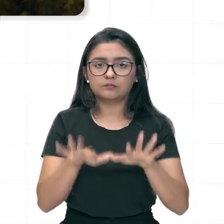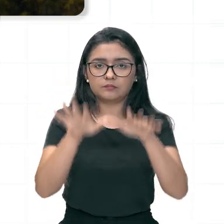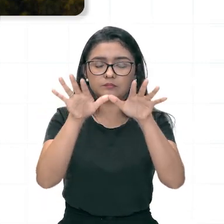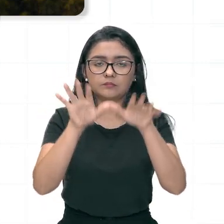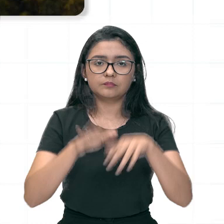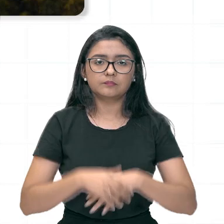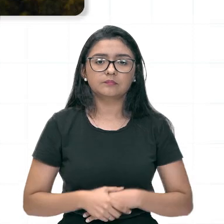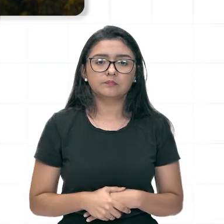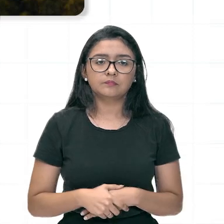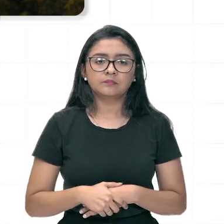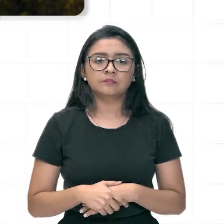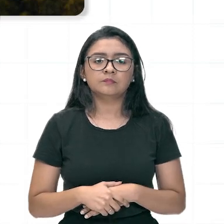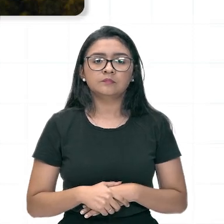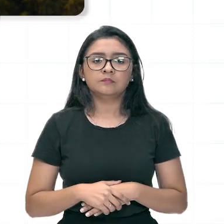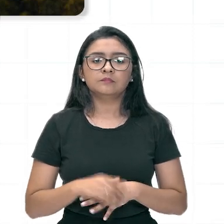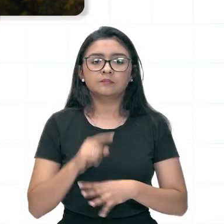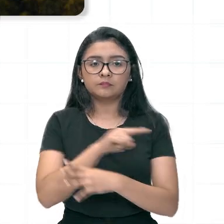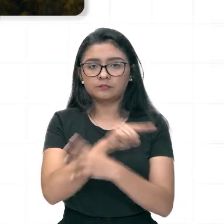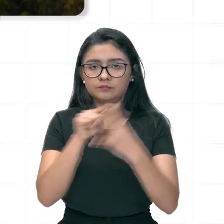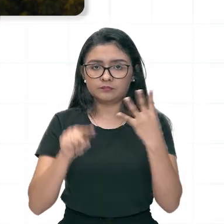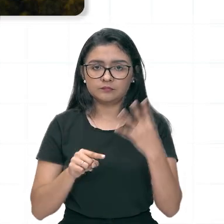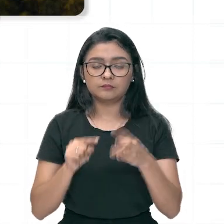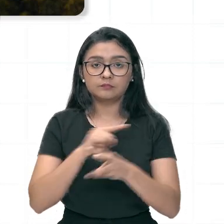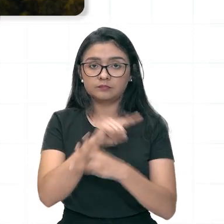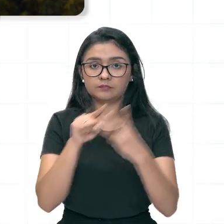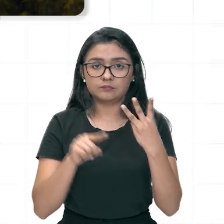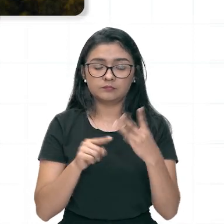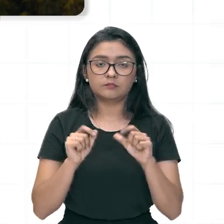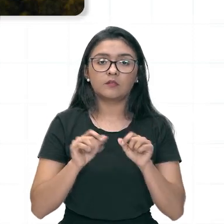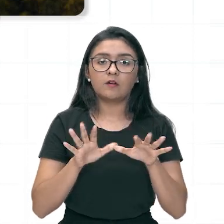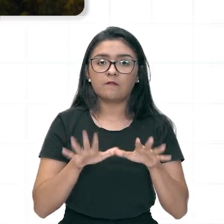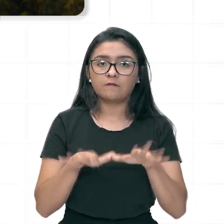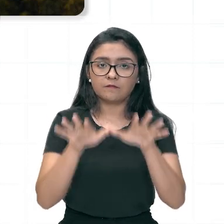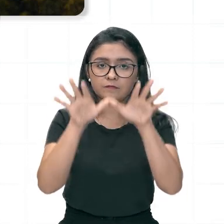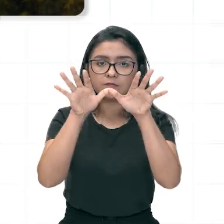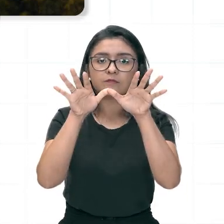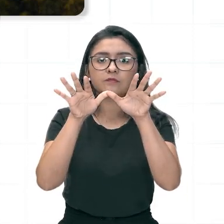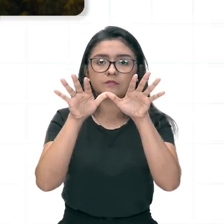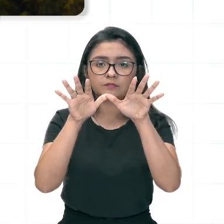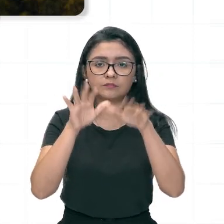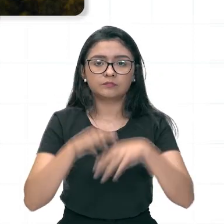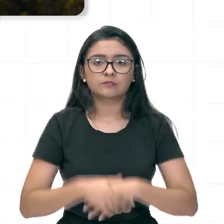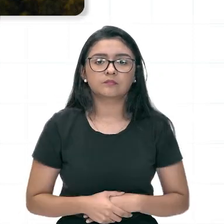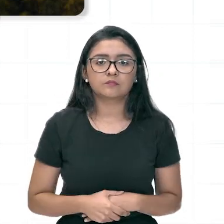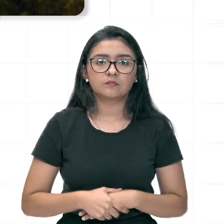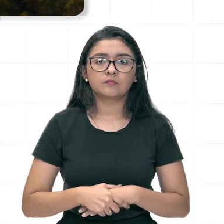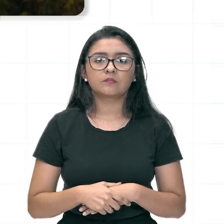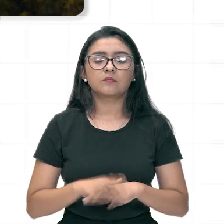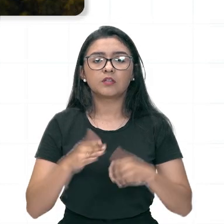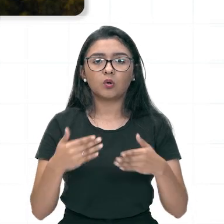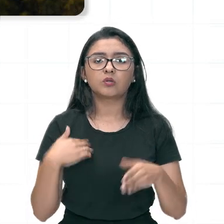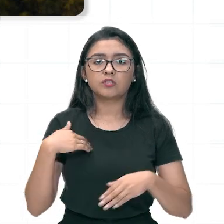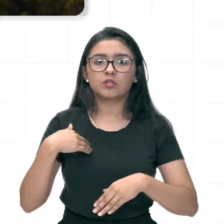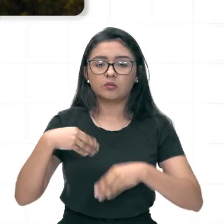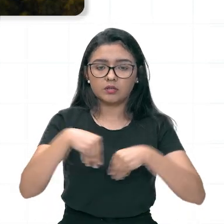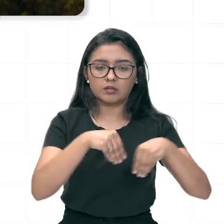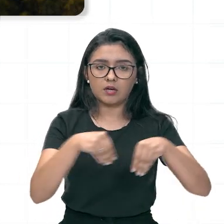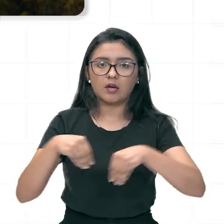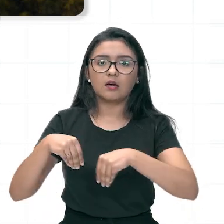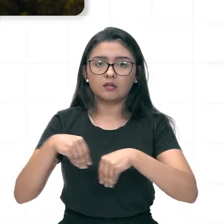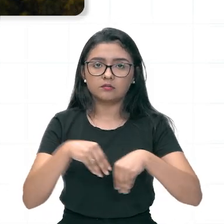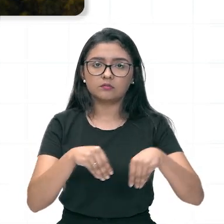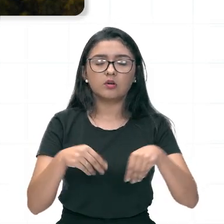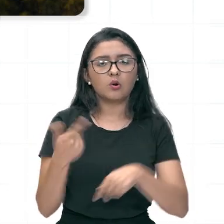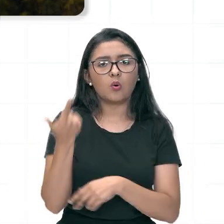certo? E apresentam 3 meios de locomoção básicos: voo, marcha bípede, né? Quando eles estão no solo,